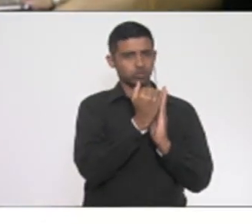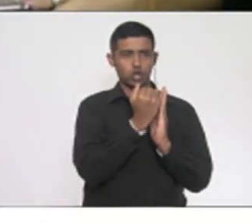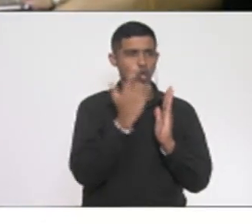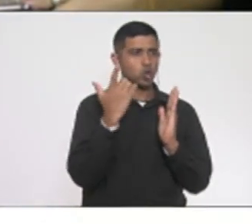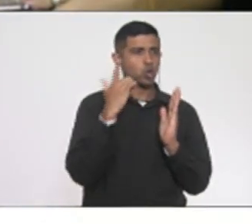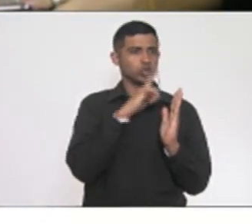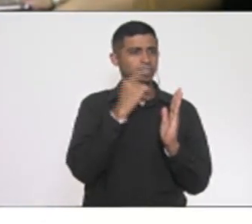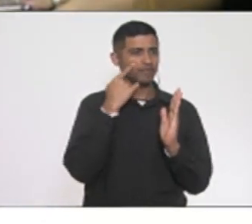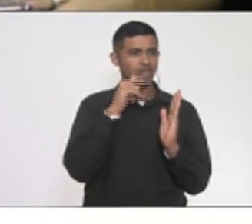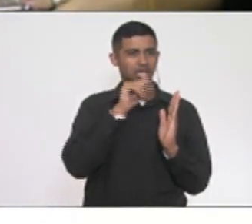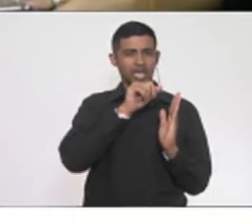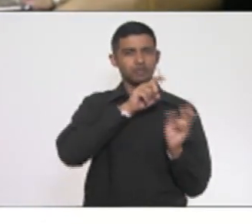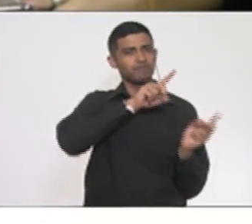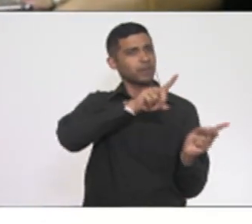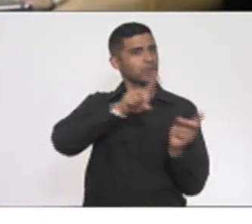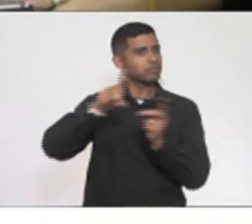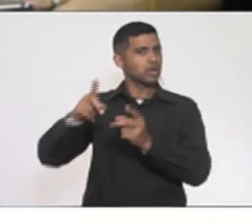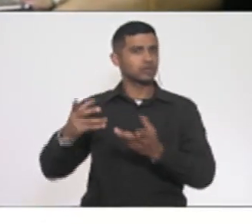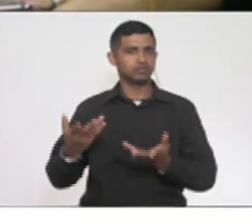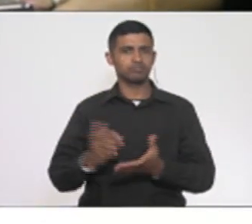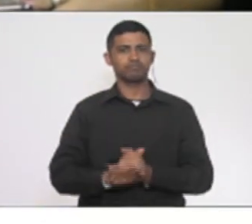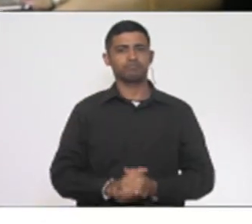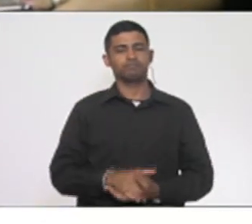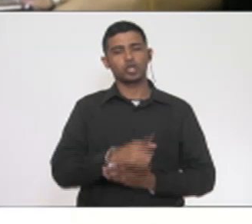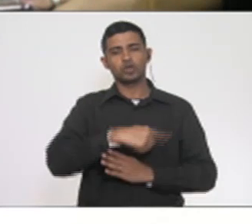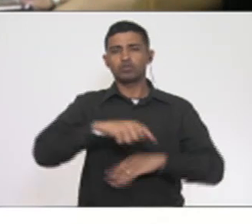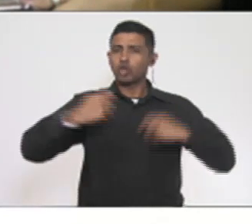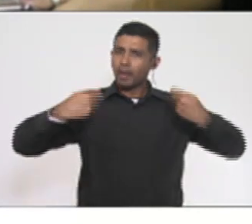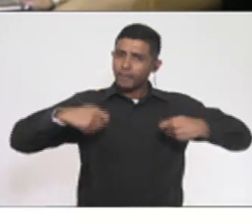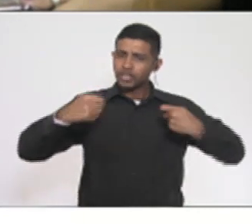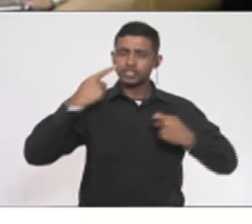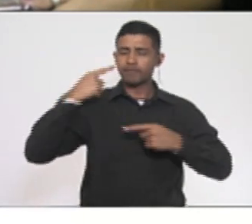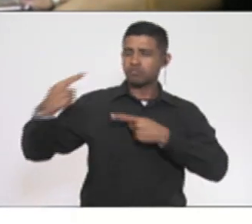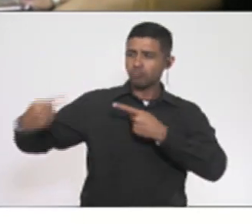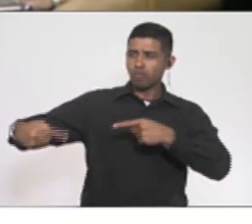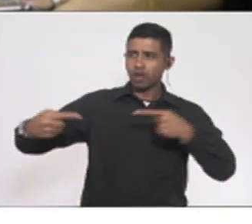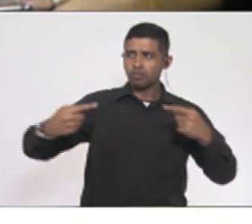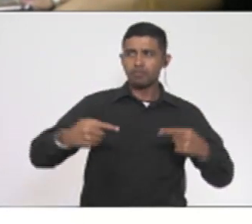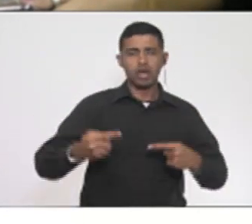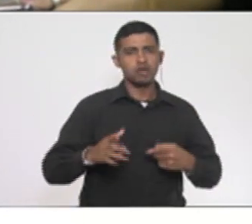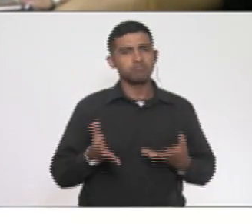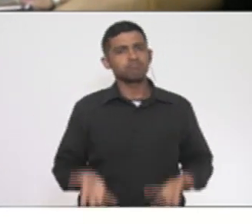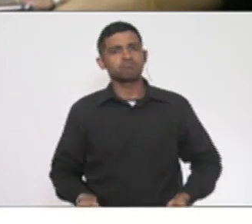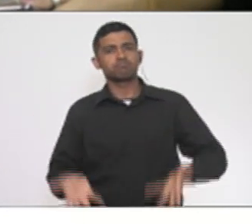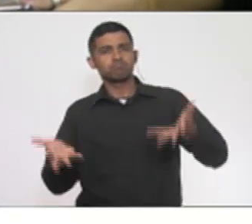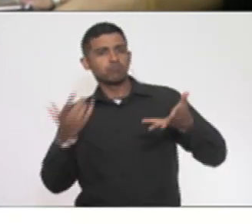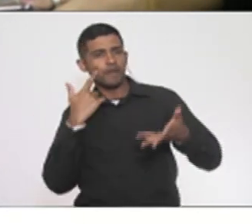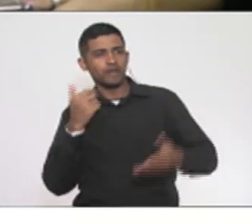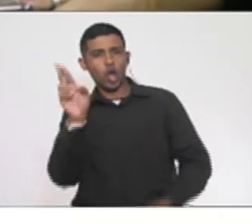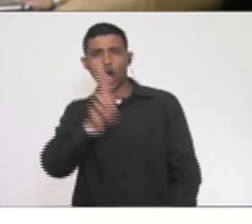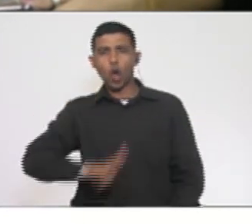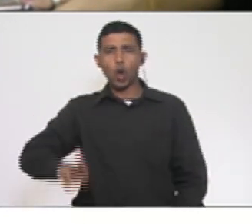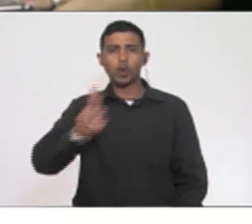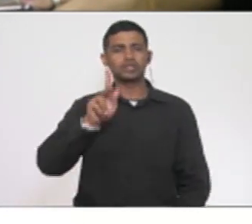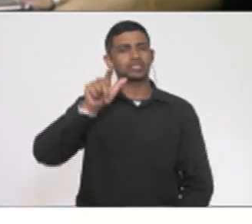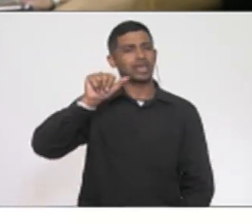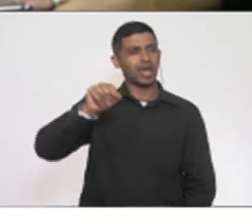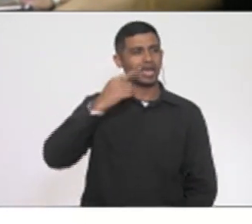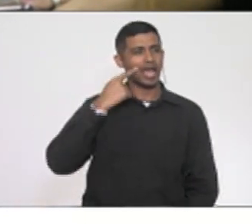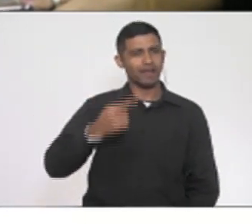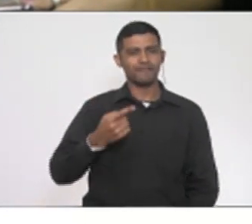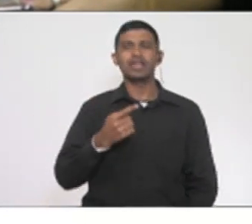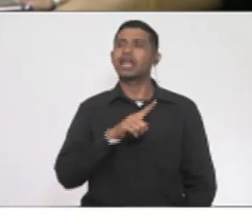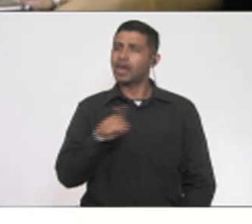esse gás chegue ao mercado. Então, a gente precisa dar competição, incentivar a utilização do gás, incentivar que esse gás